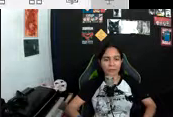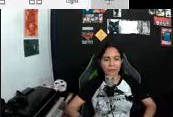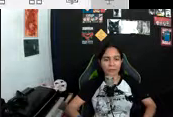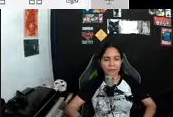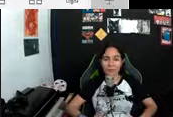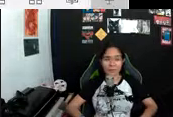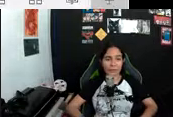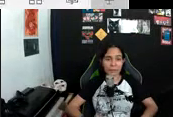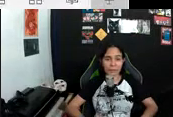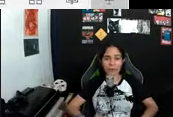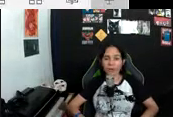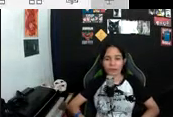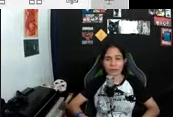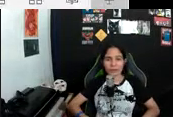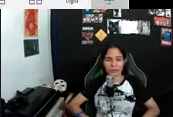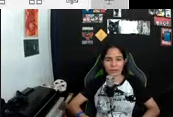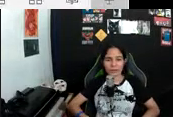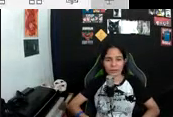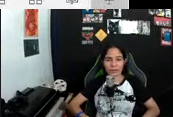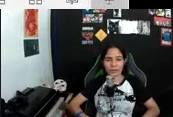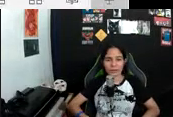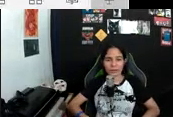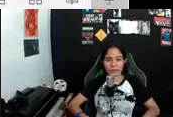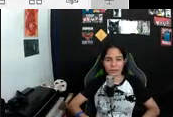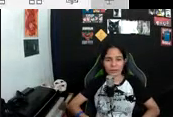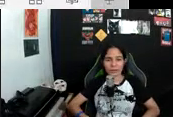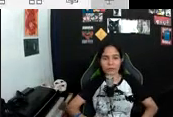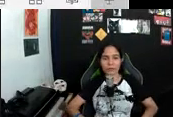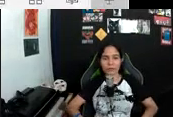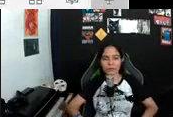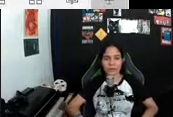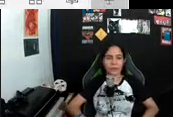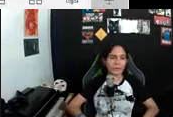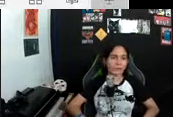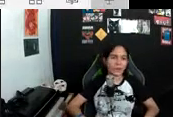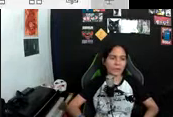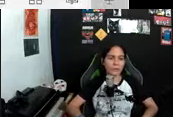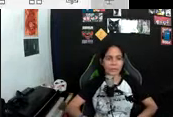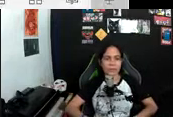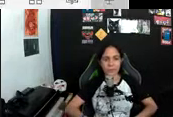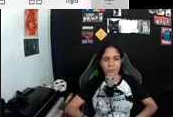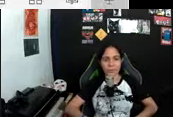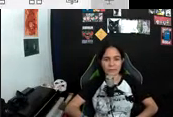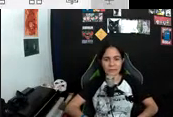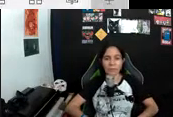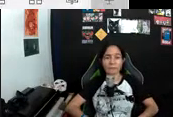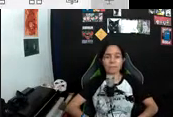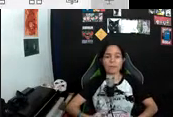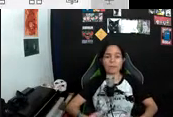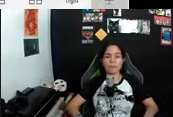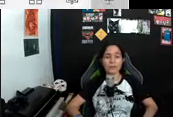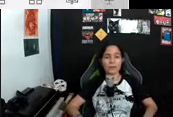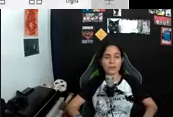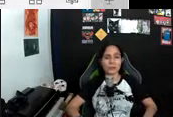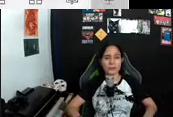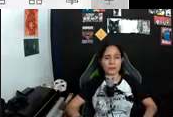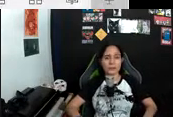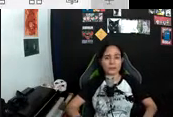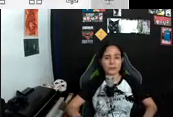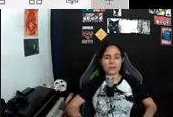peculiaridade. Se você for trabalhar em outra região, né, você trabalhar num grande centro e trabalhar no interior, por exemplo. Então,